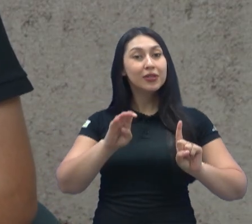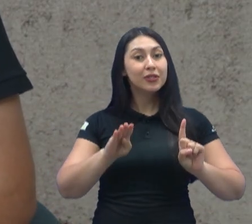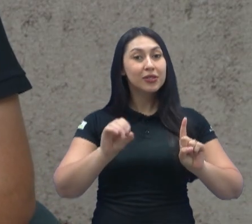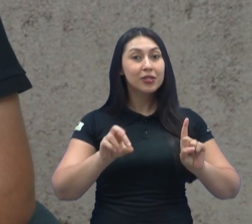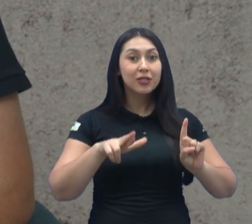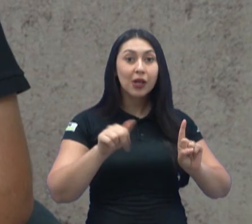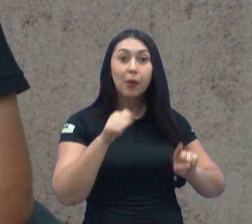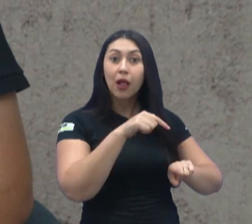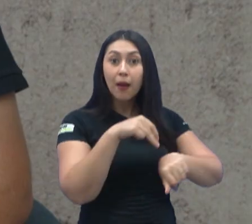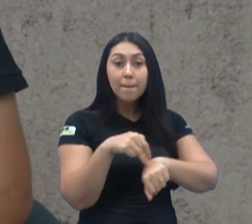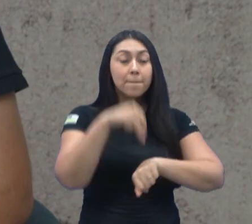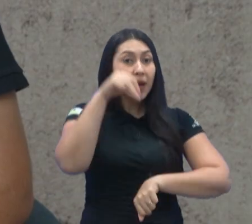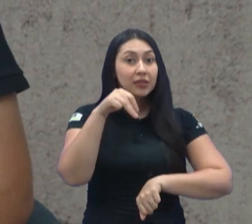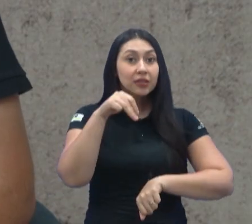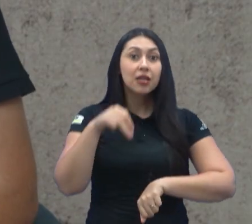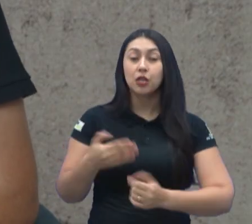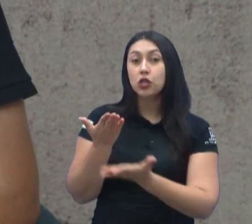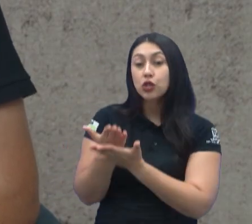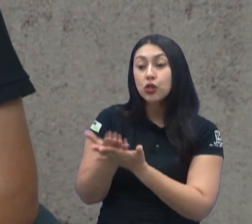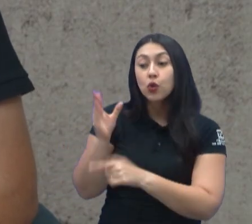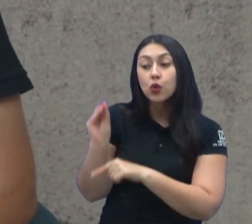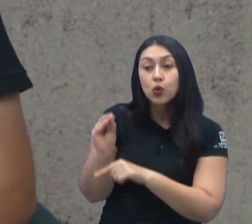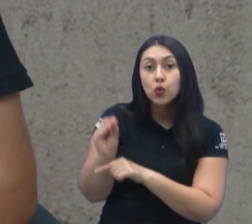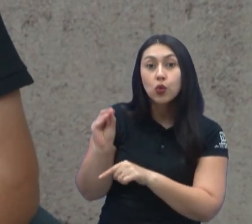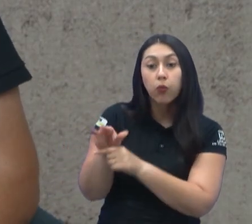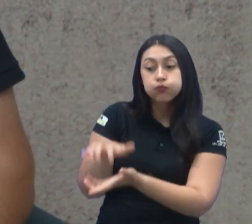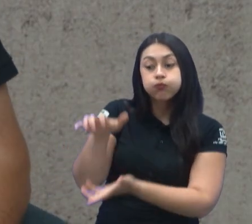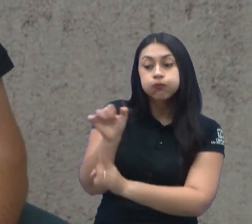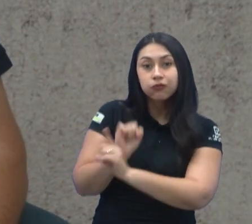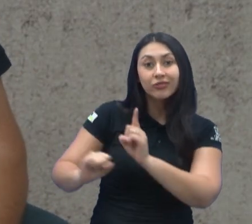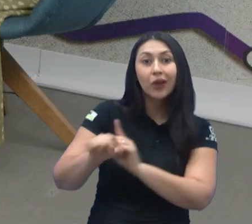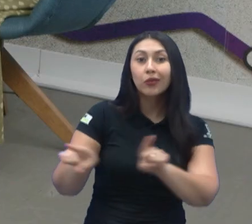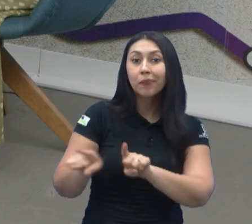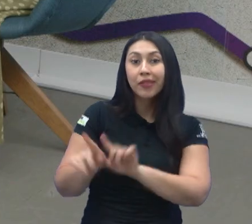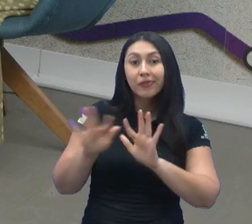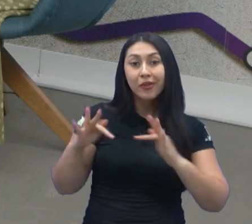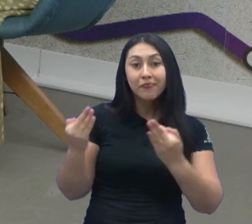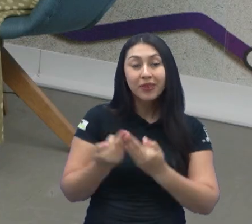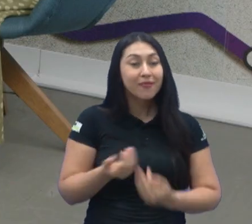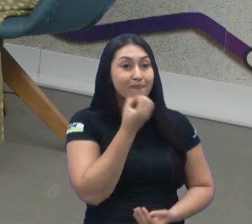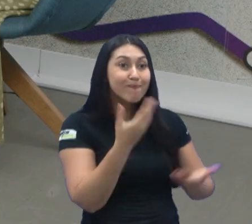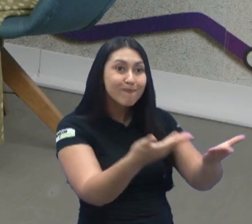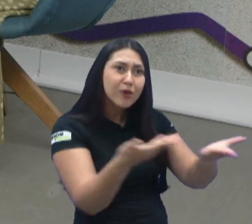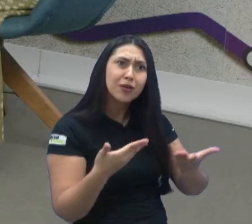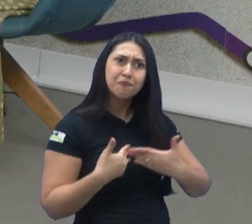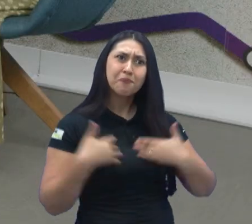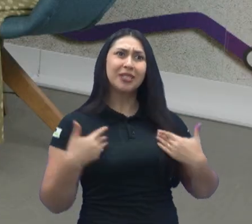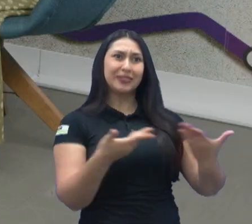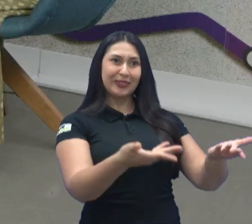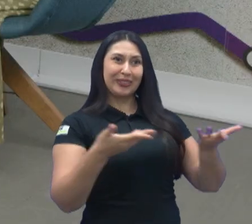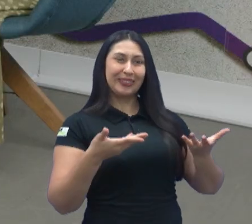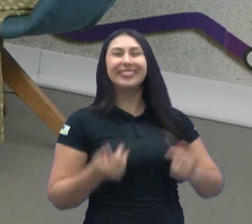em gerontologia social e da família. Professora Débora, seja bem-vinda ao Estação Mercado. É um prazer recebê-la aqui, viu?